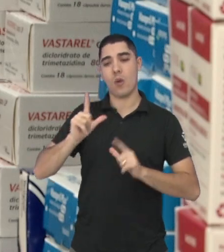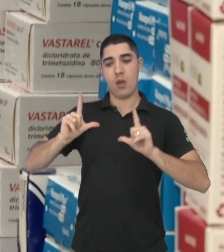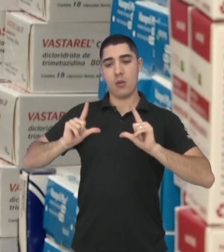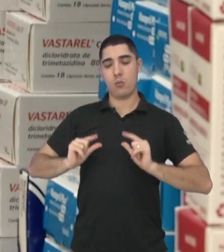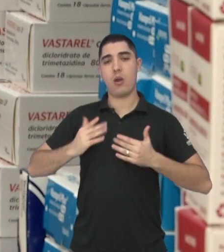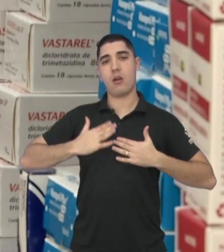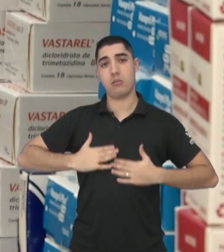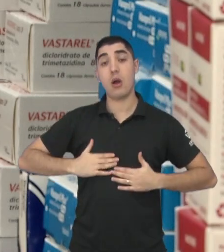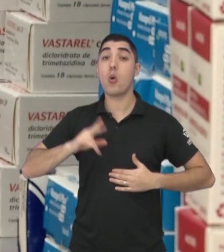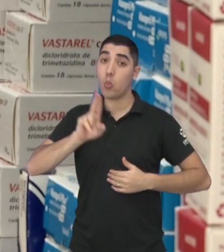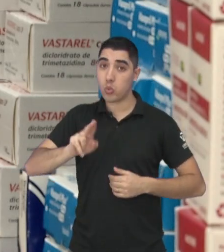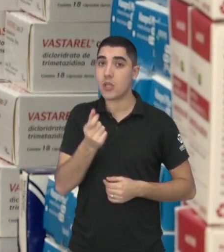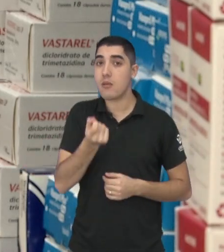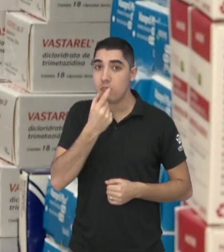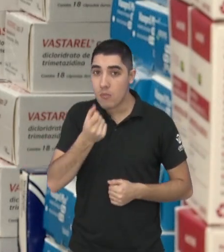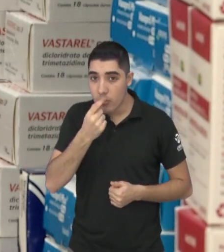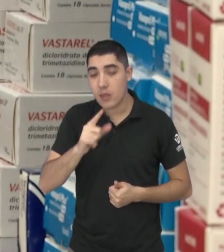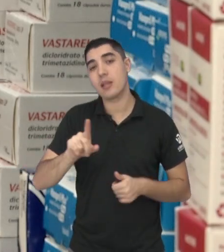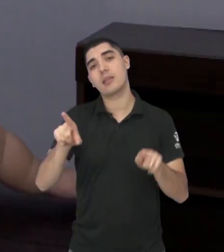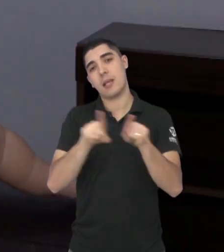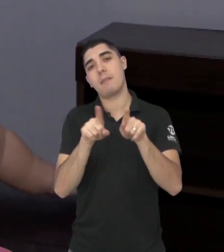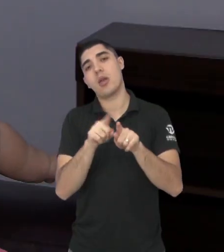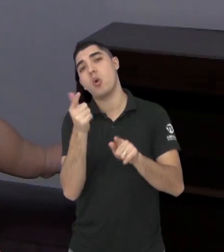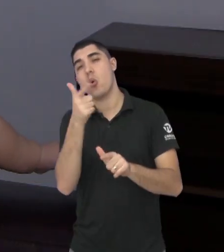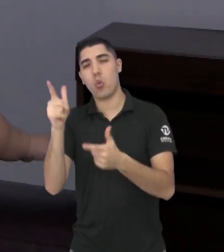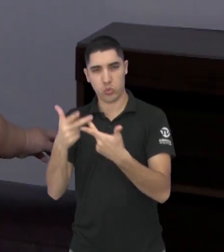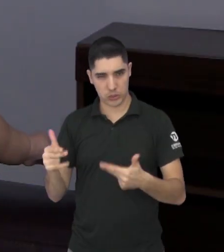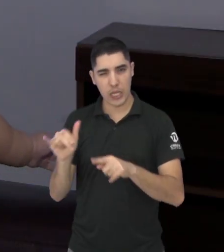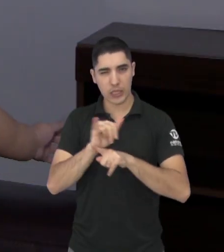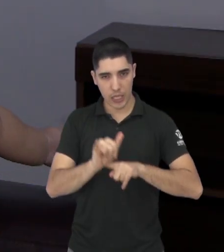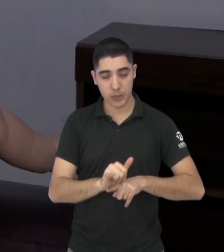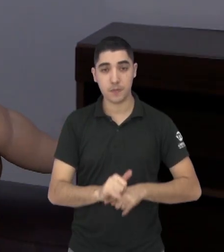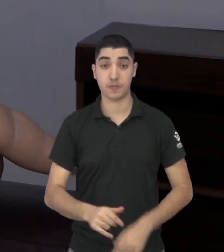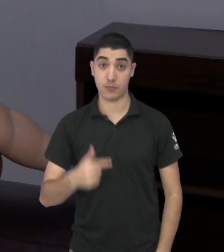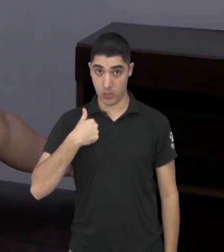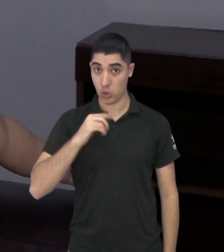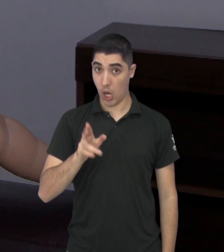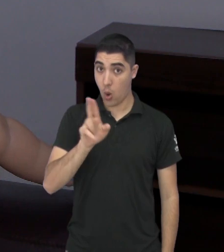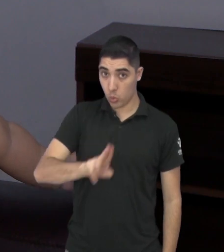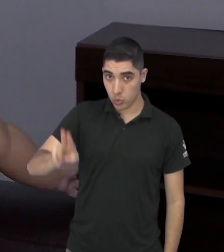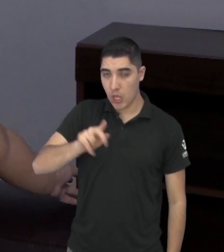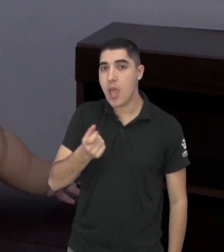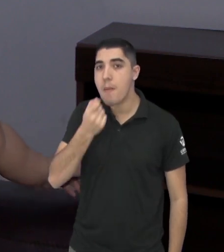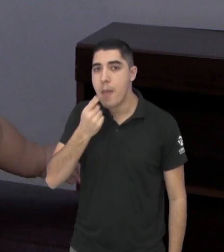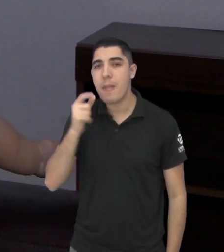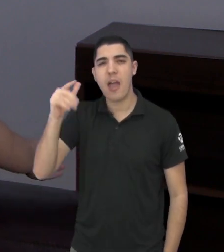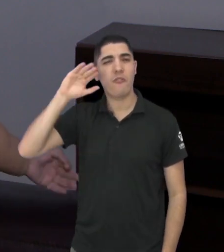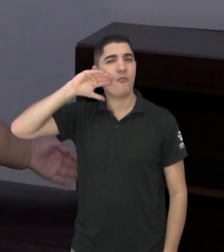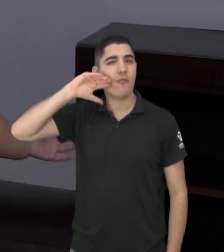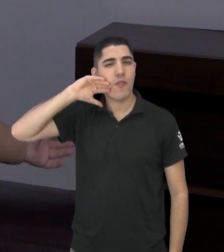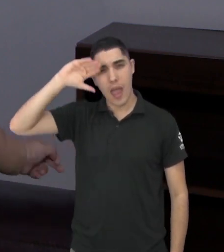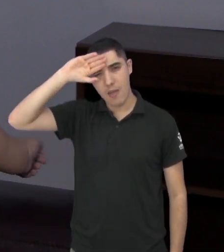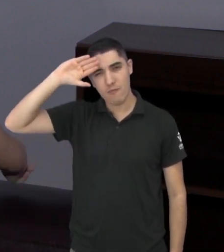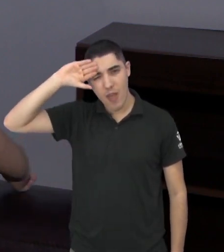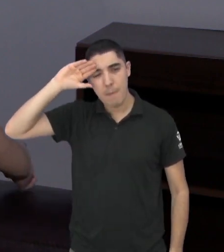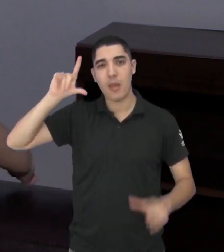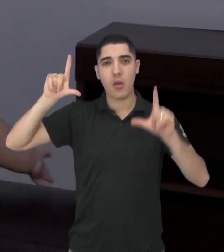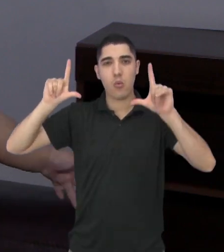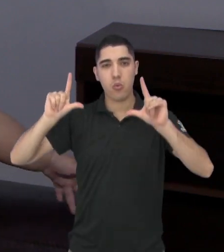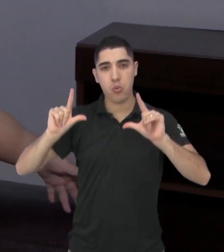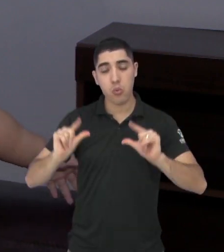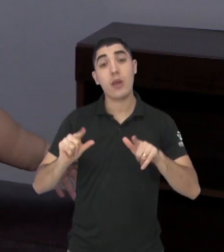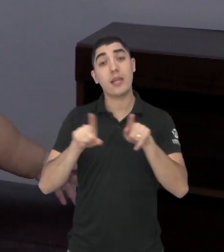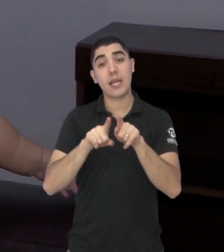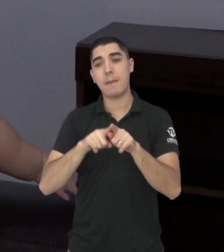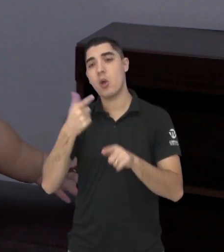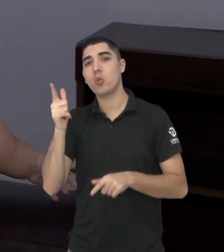utilizados analgésicos e antitérmicos. Eu usei medicamento para baixar a febre, passei as pomadas para amenizar a coceira, na